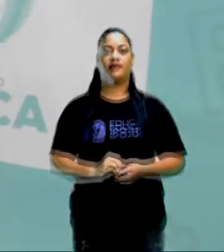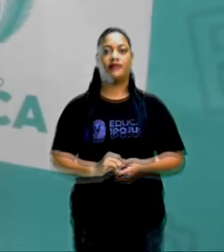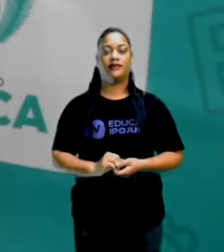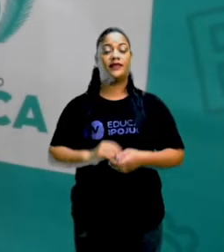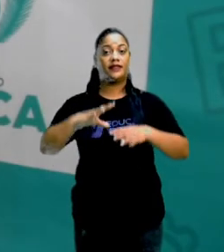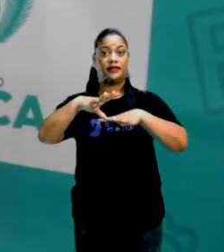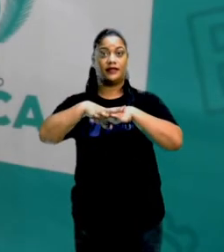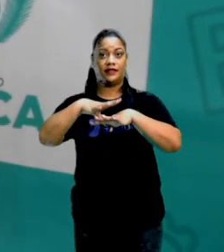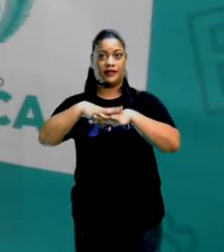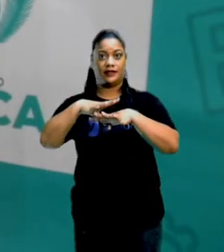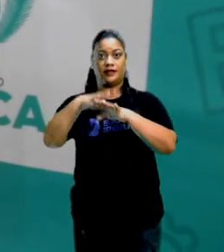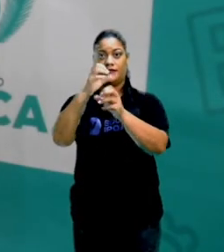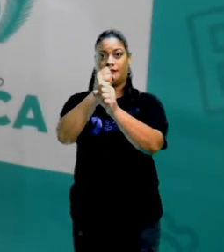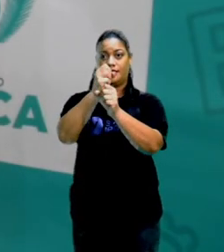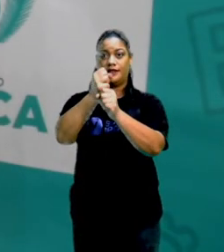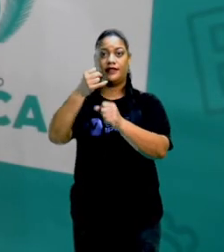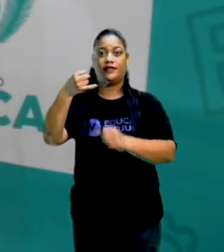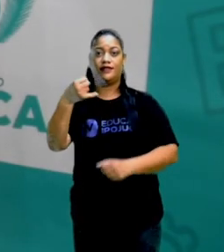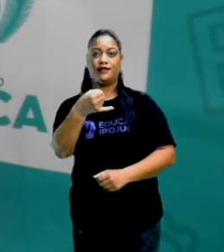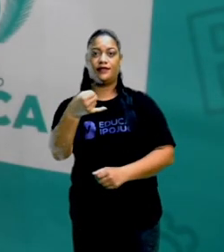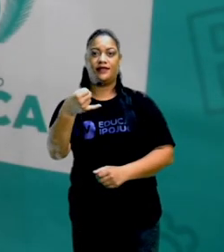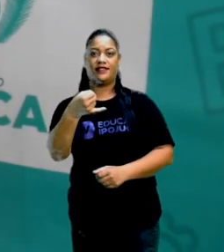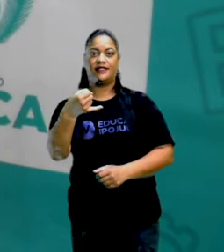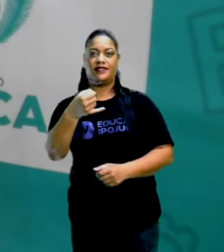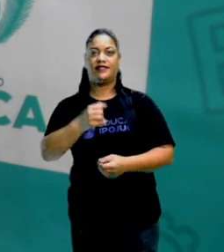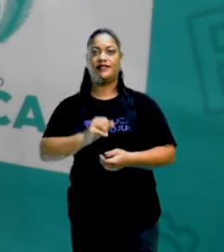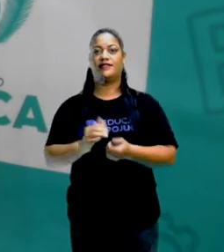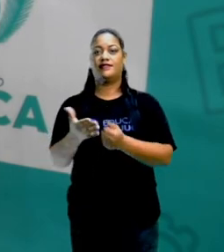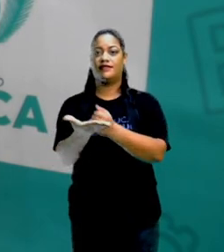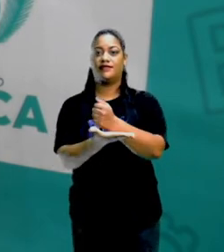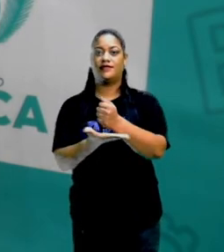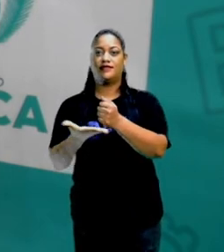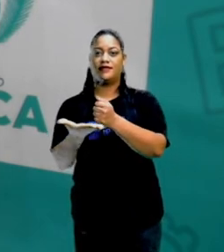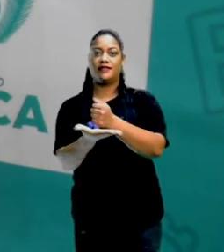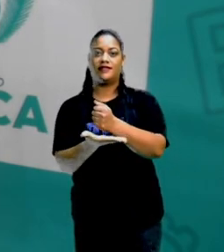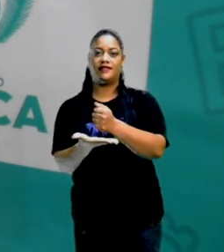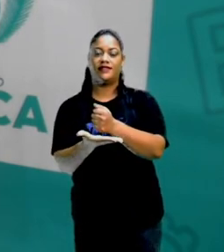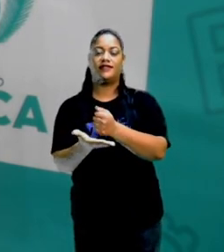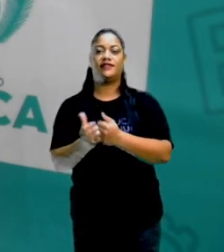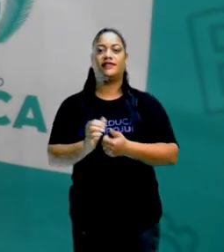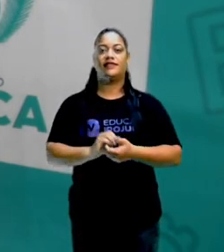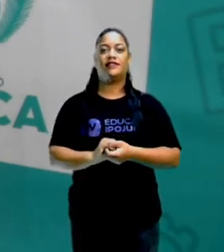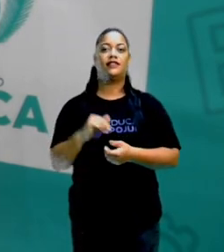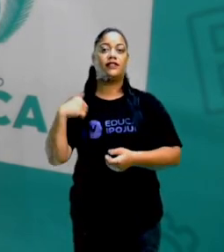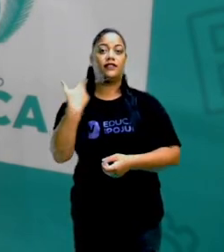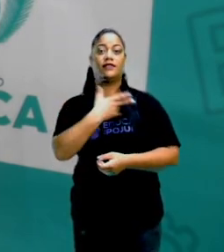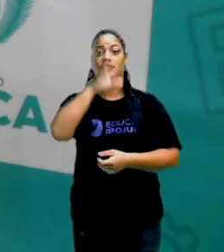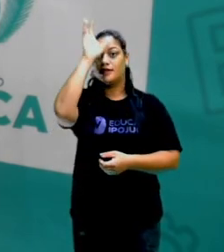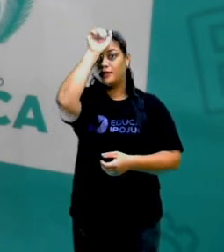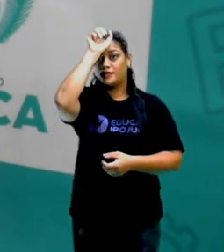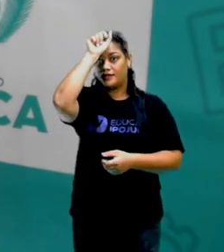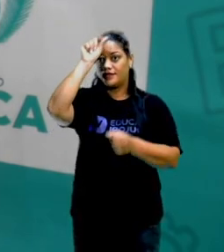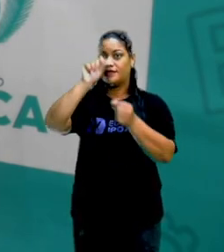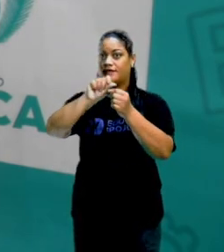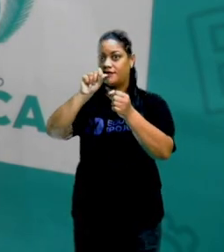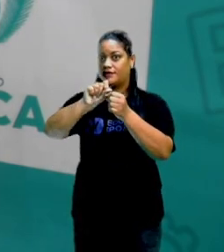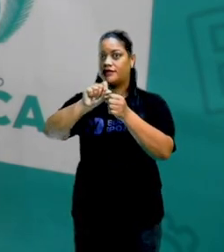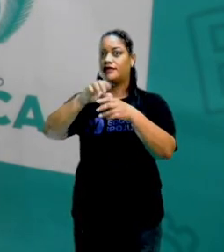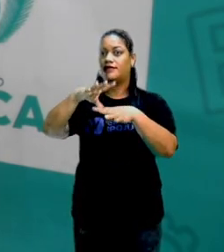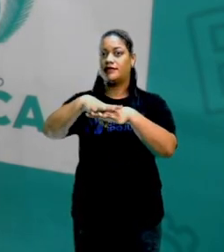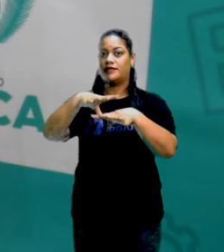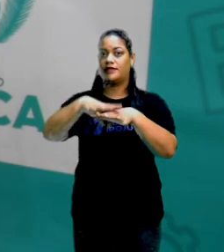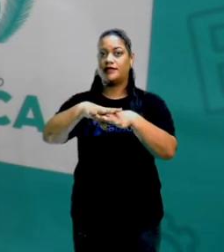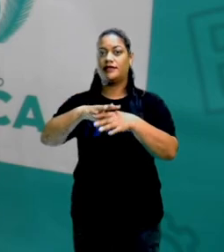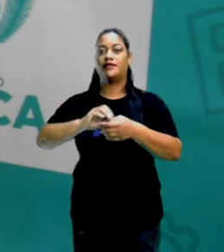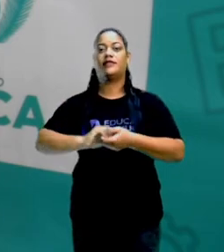cálculos matemáticos de adição e subtração, os fatos básicos, é a gente aprender a calcular, tanto com a